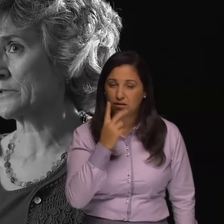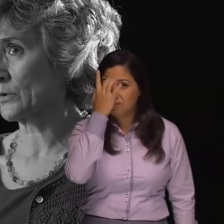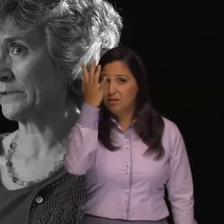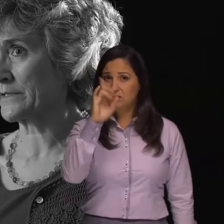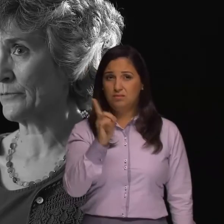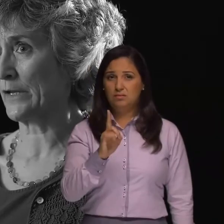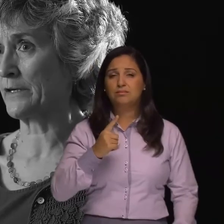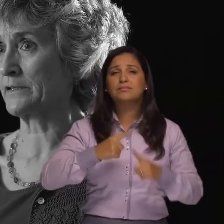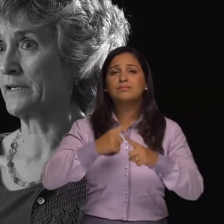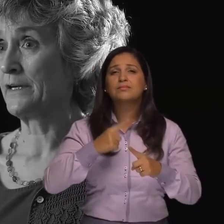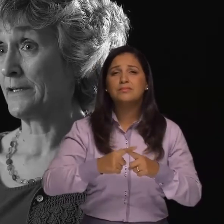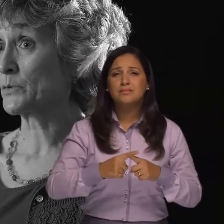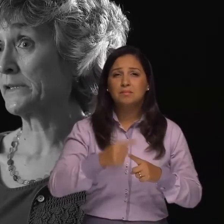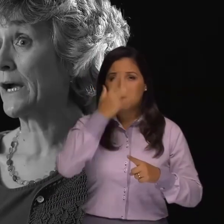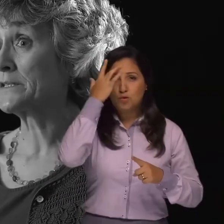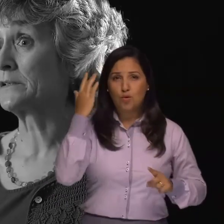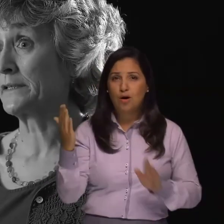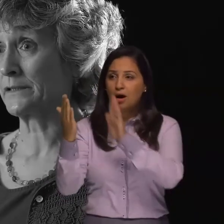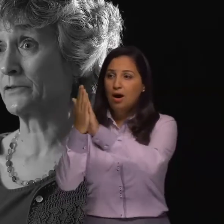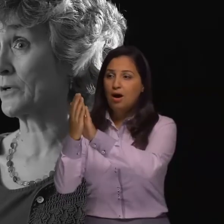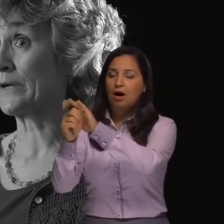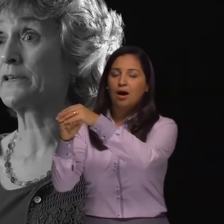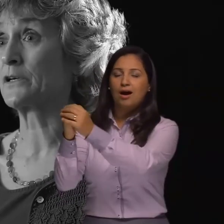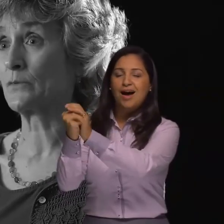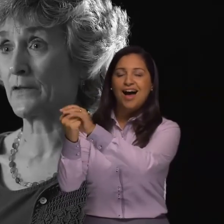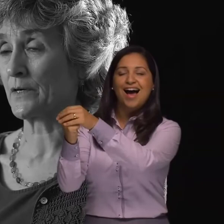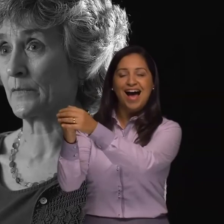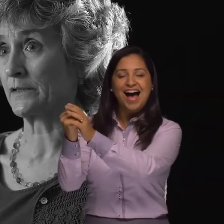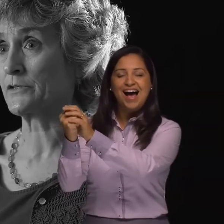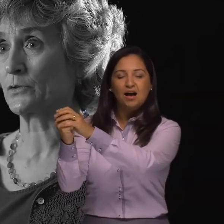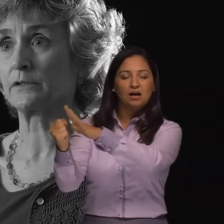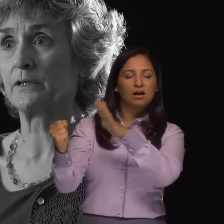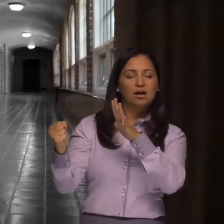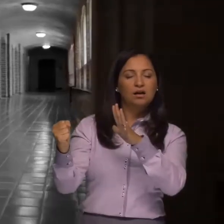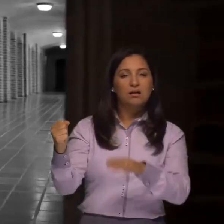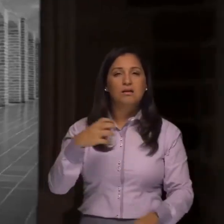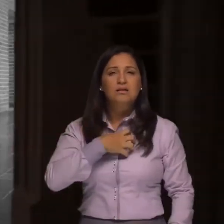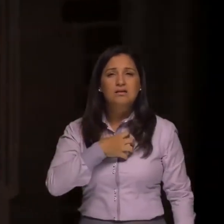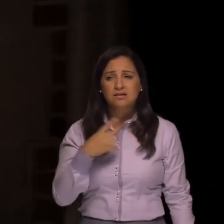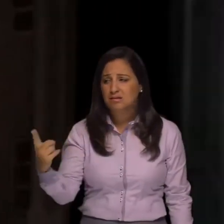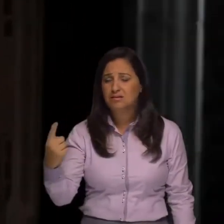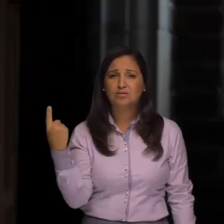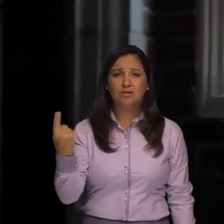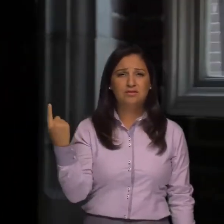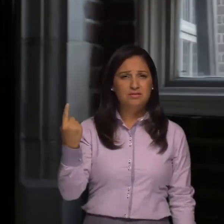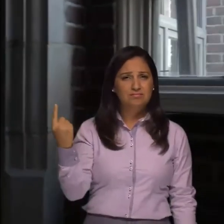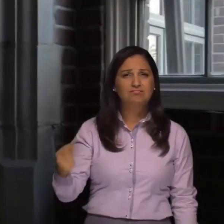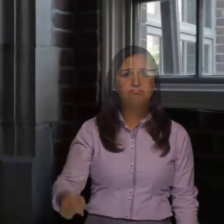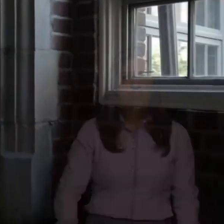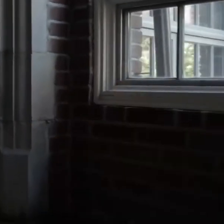Quem é cego e surdo fica isolado de tudo à sua volta, a menos que você tenha contato direto com ele.